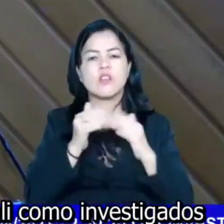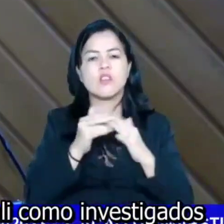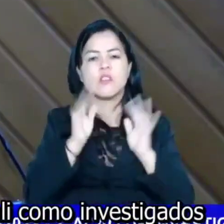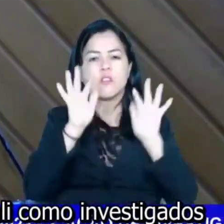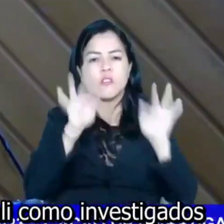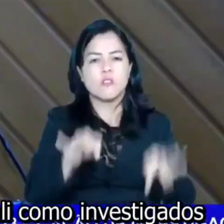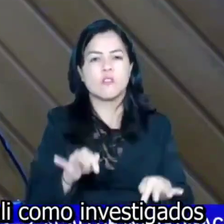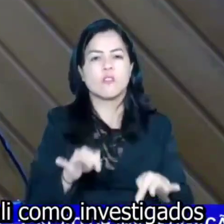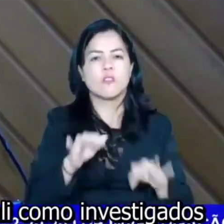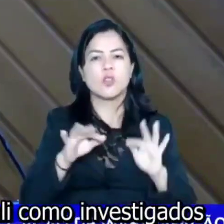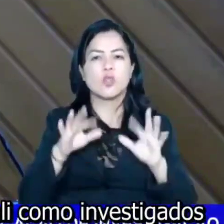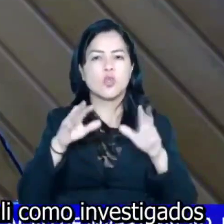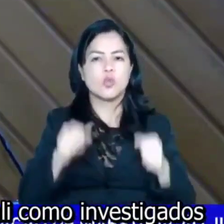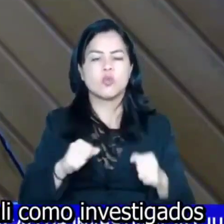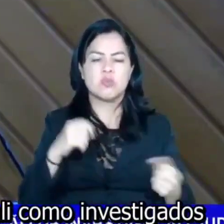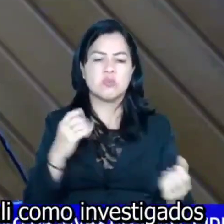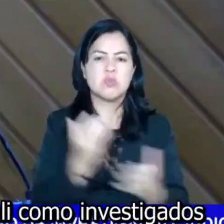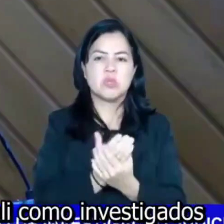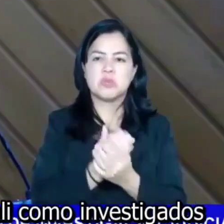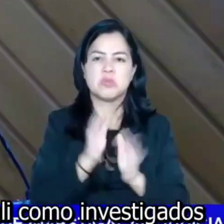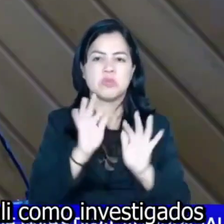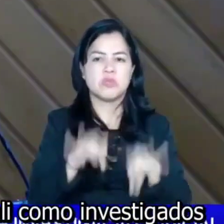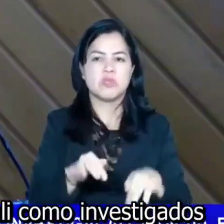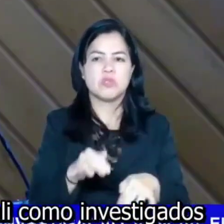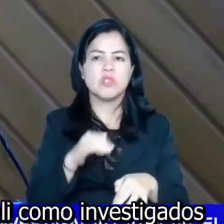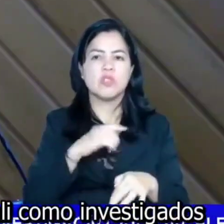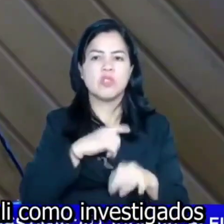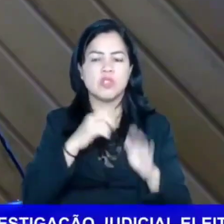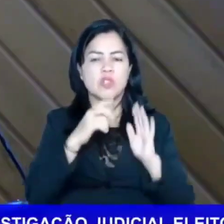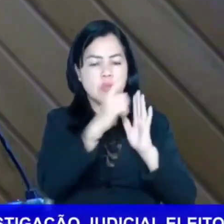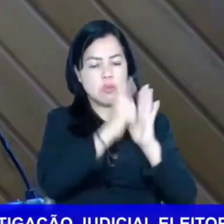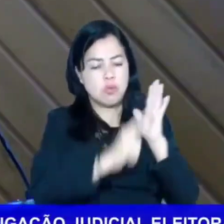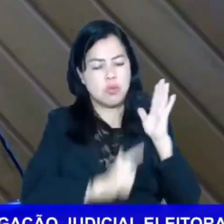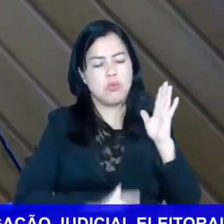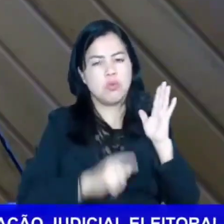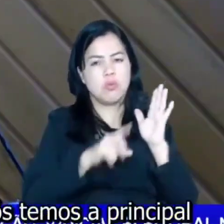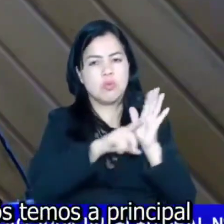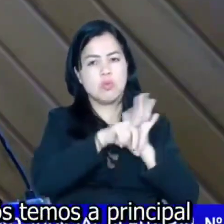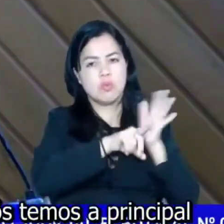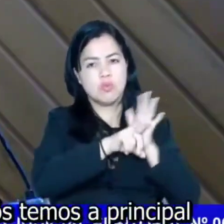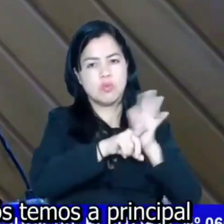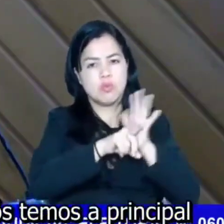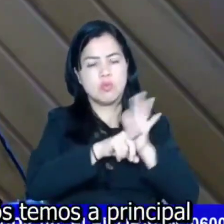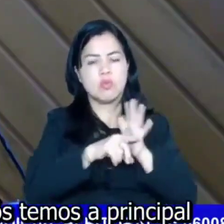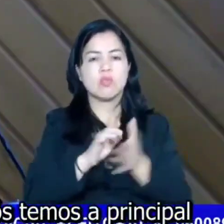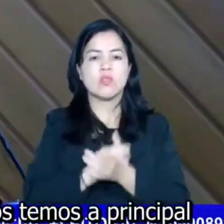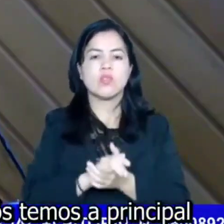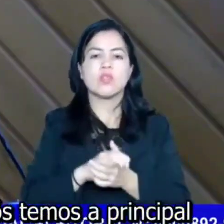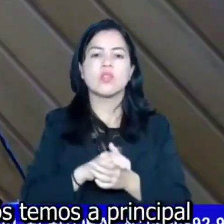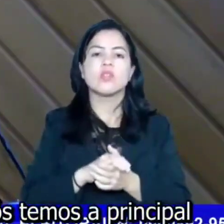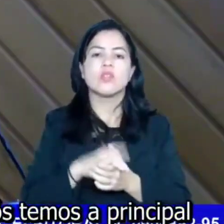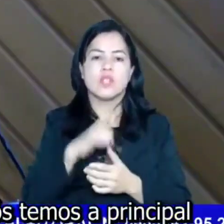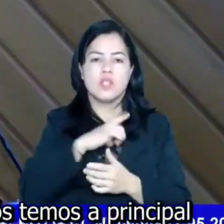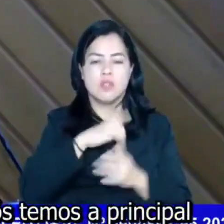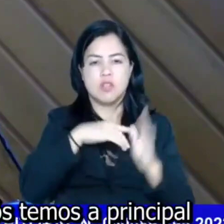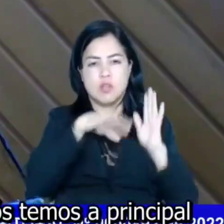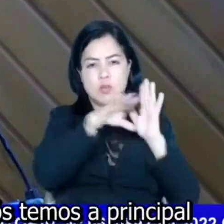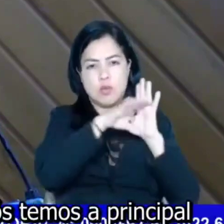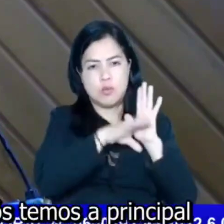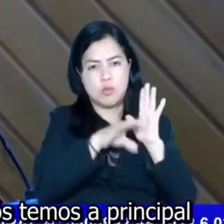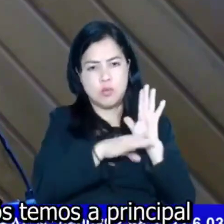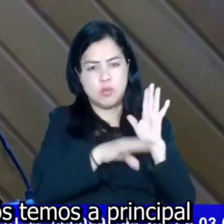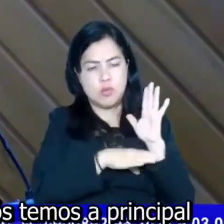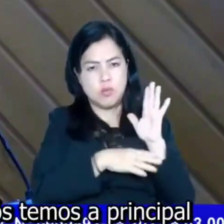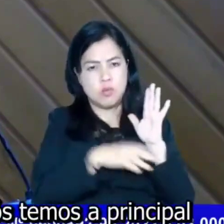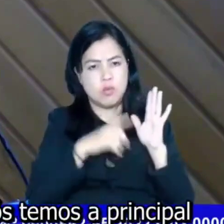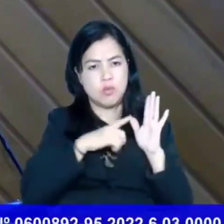fim, a condenação de todos os listados ali como investigados. Dentre as inúmeras preliminares que a defesa arguiu, nós